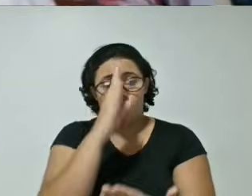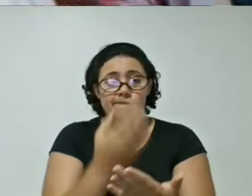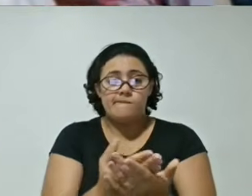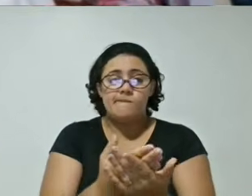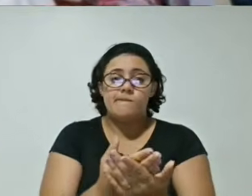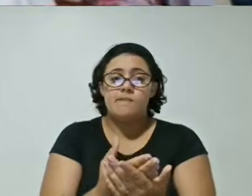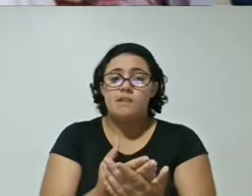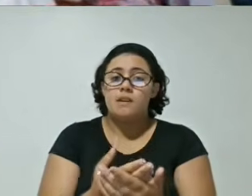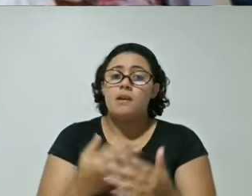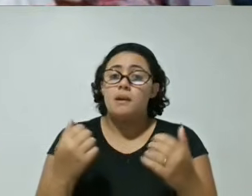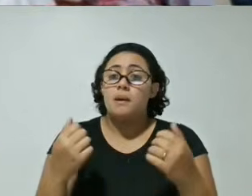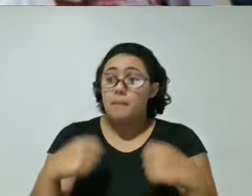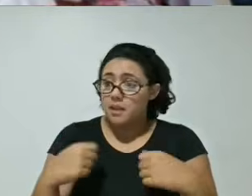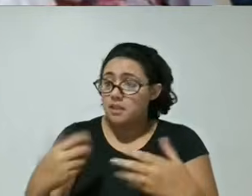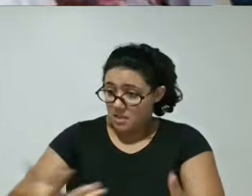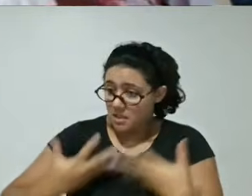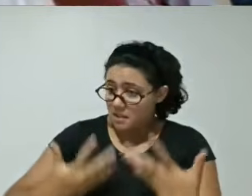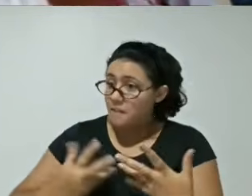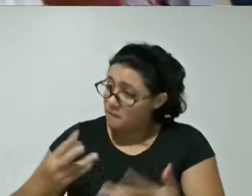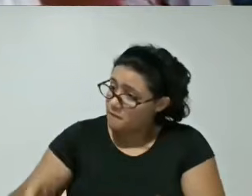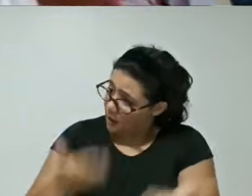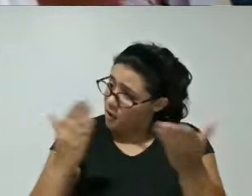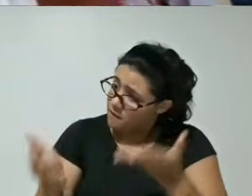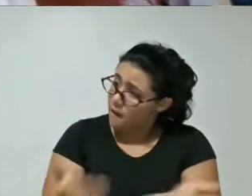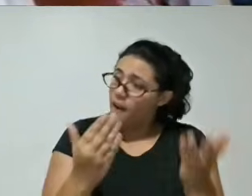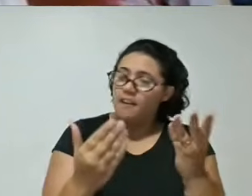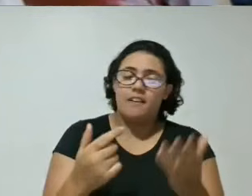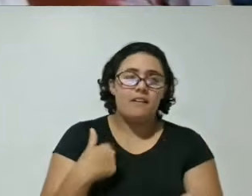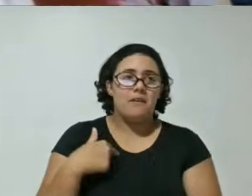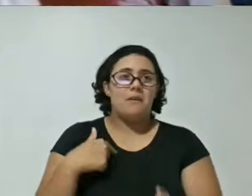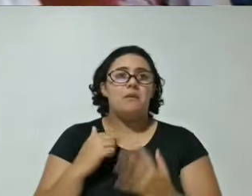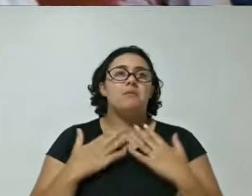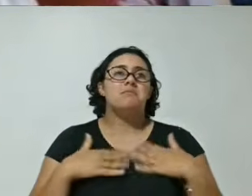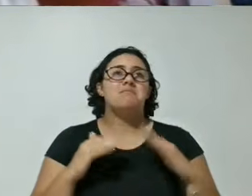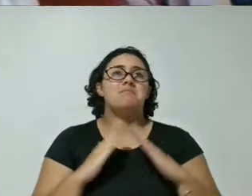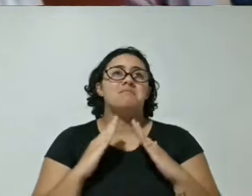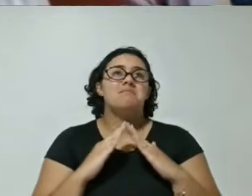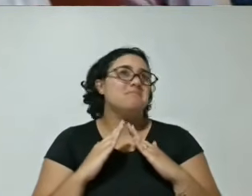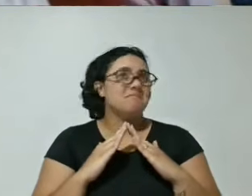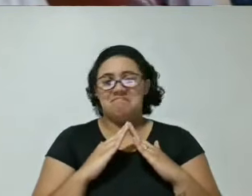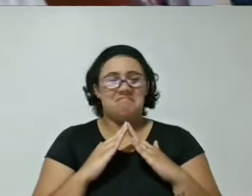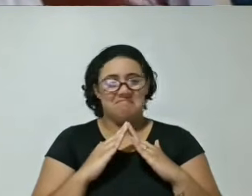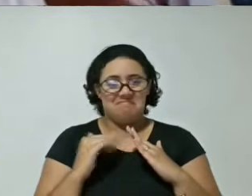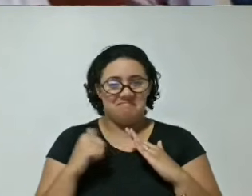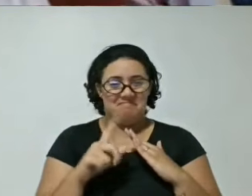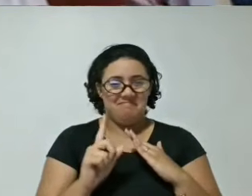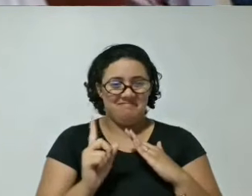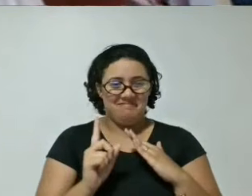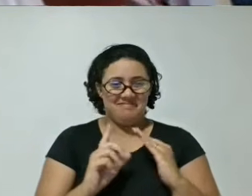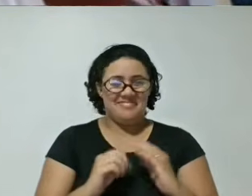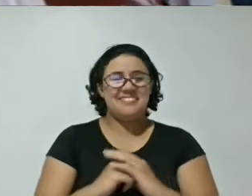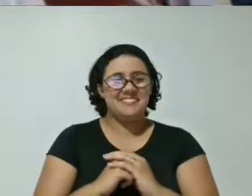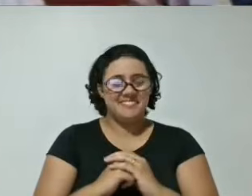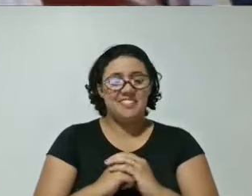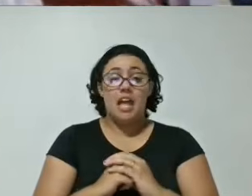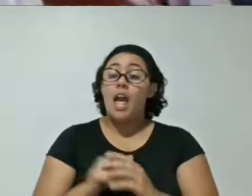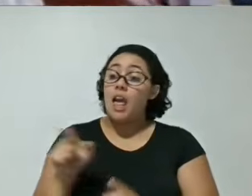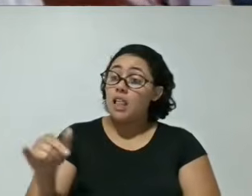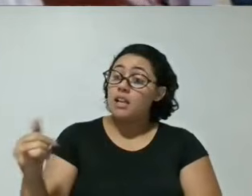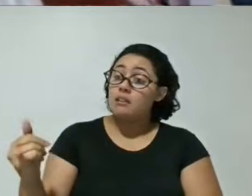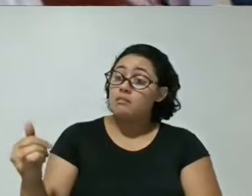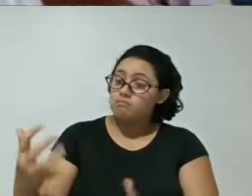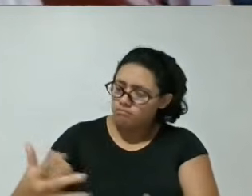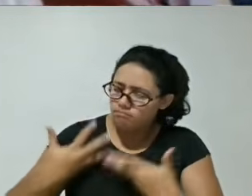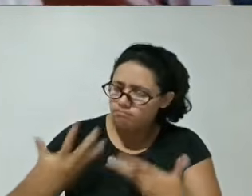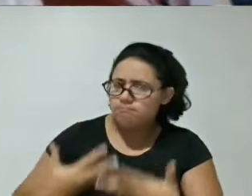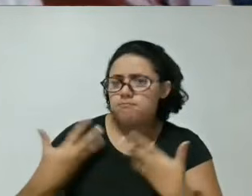legal, vai lá. Né? Senão você não sabe que caminho que você tá. E ela fez isso comigo o tempo inteiro, assim, né? Me incentivou o tempo